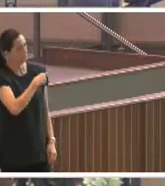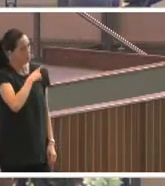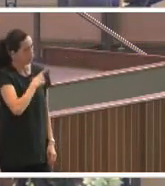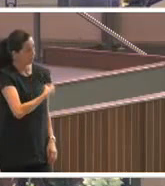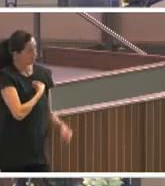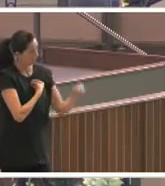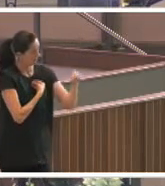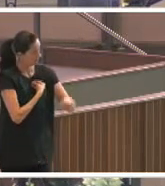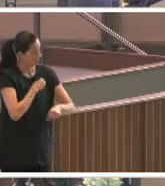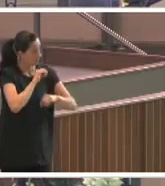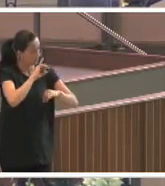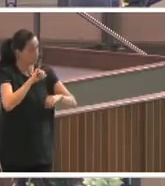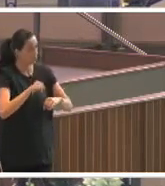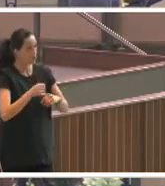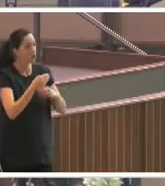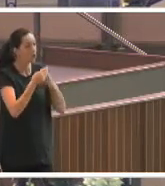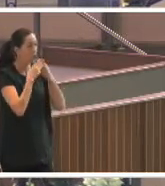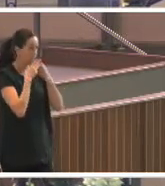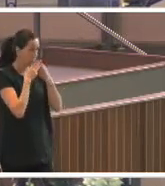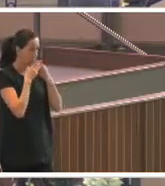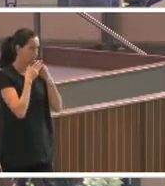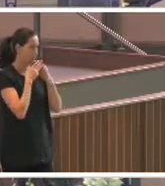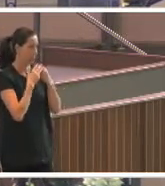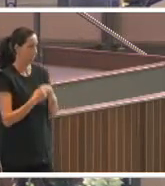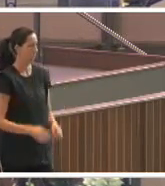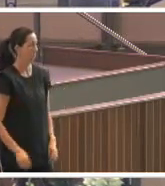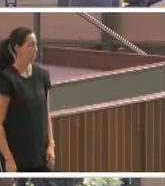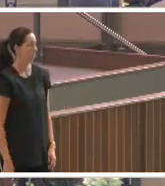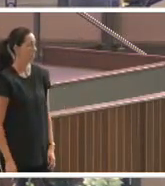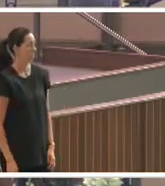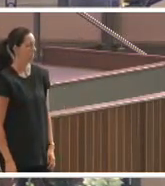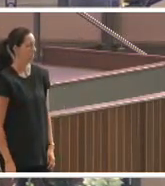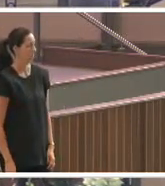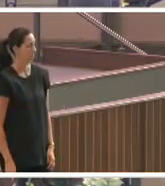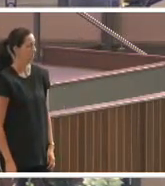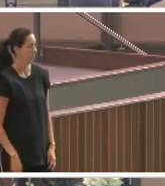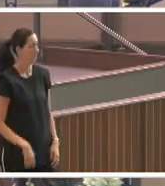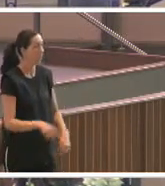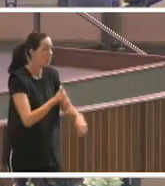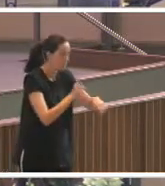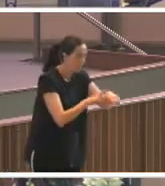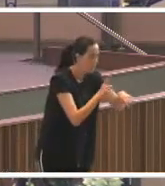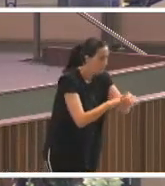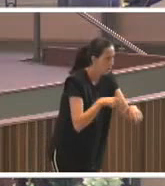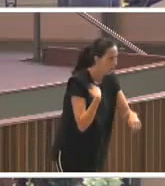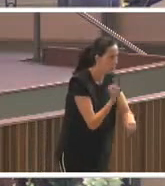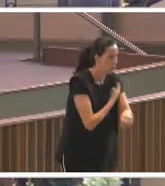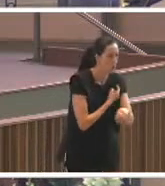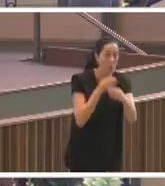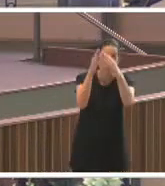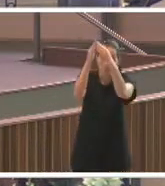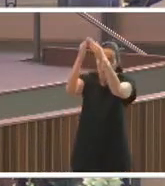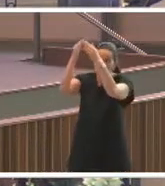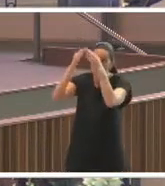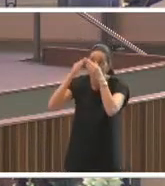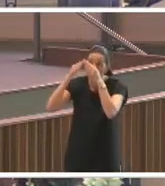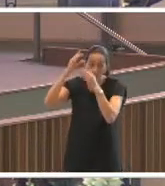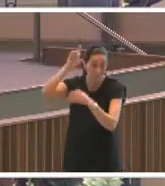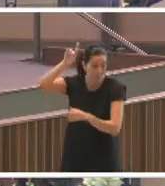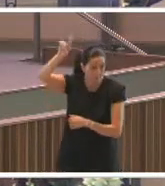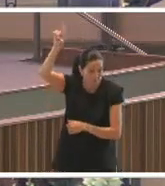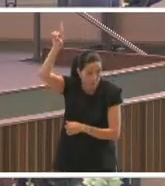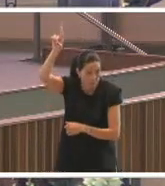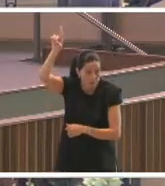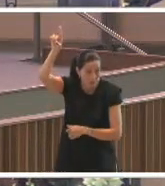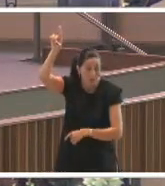E quando a gente começa a bater na porta do Senhor, alguma coisa vai acontecer, queridos. Agora você imagina daqui a pouco, quando o Senhor começar